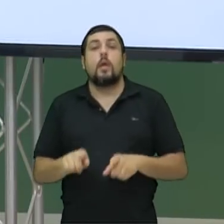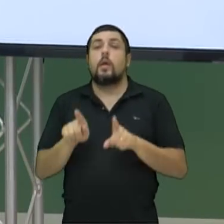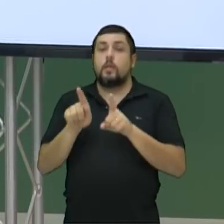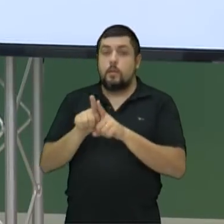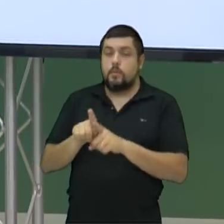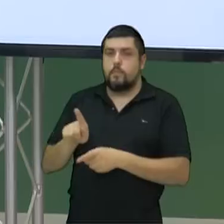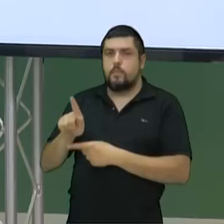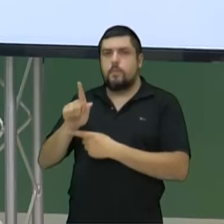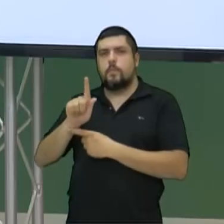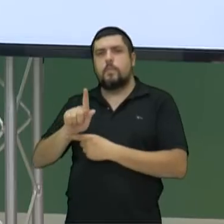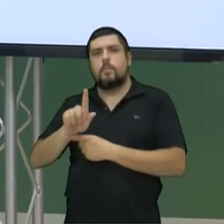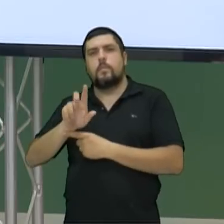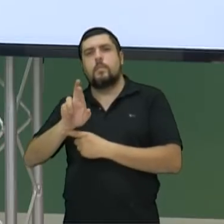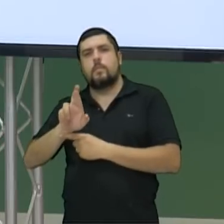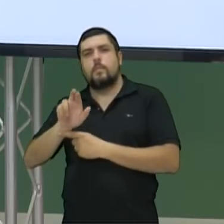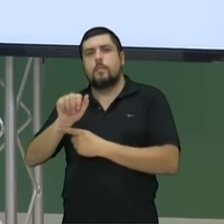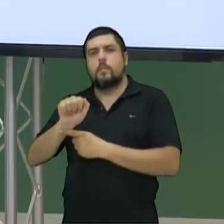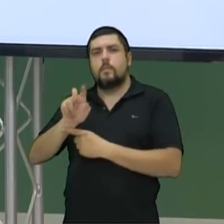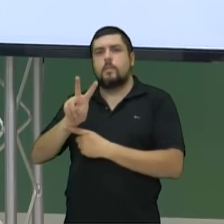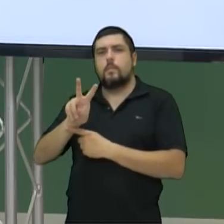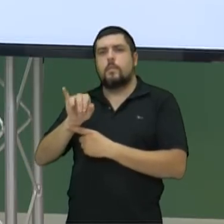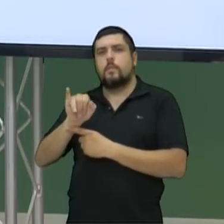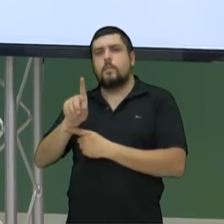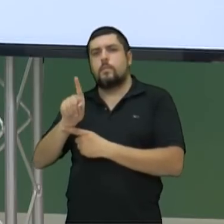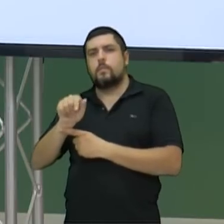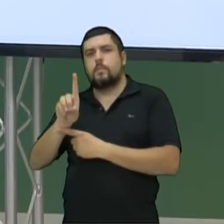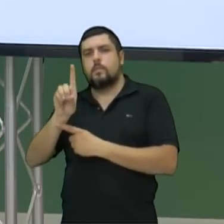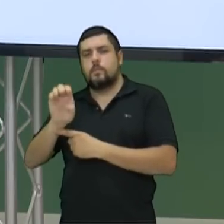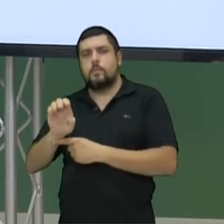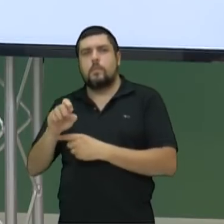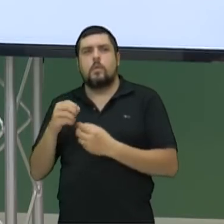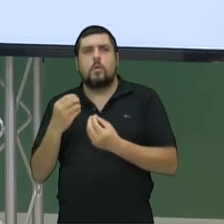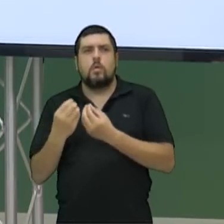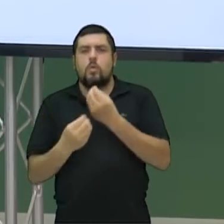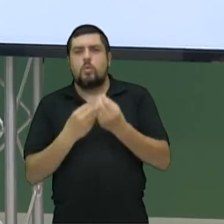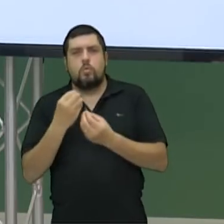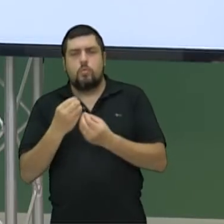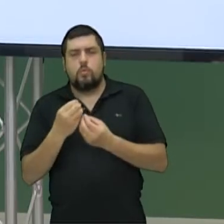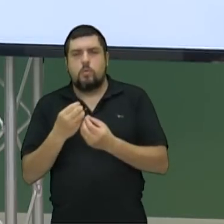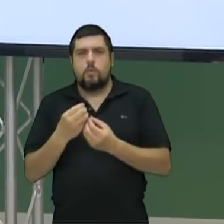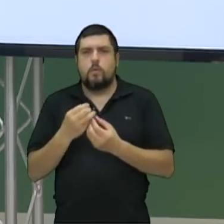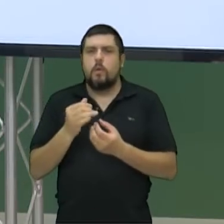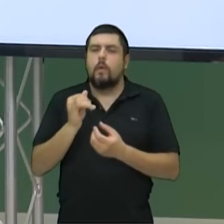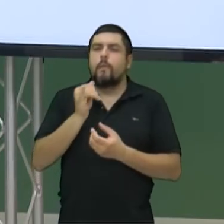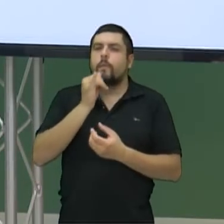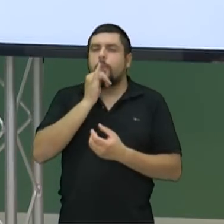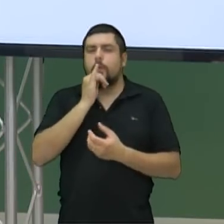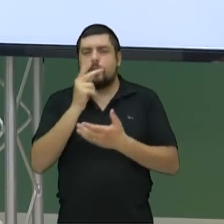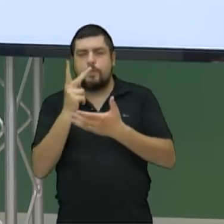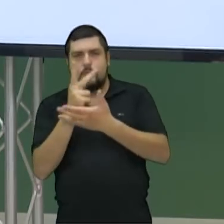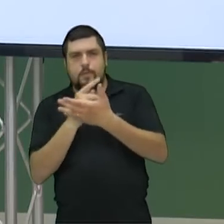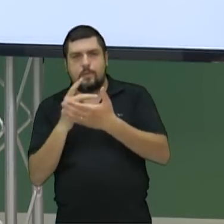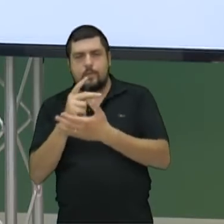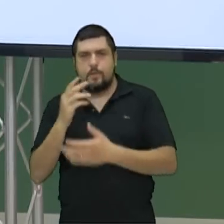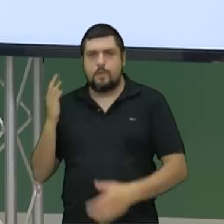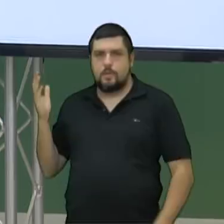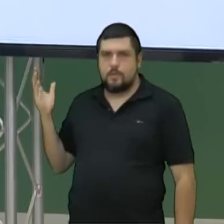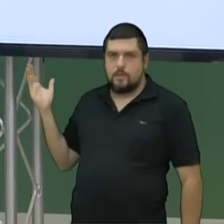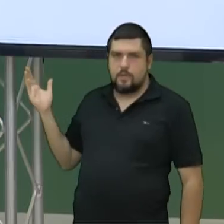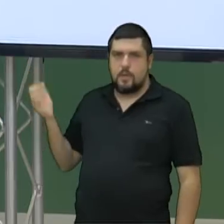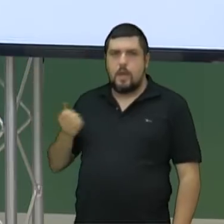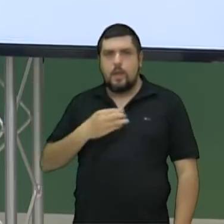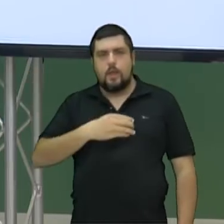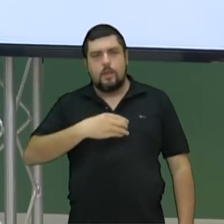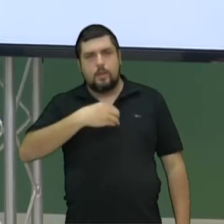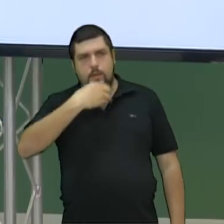exemplo, aqui um corpo, certo? Que seria aqui, no caso, representado por uma maçã e o planeta Terra. Ação e